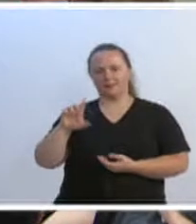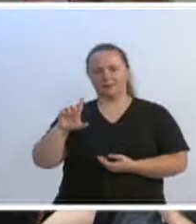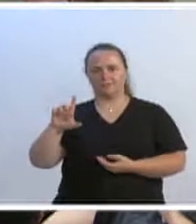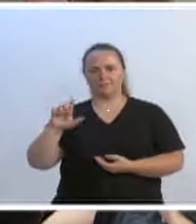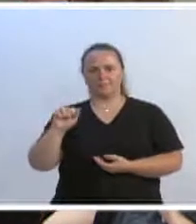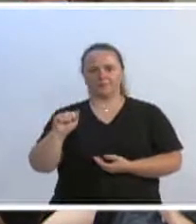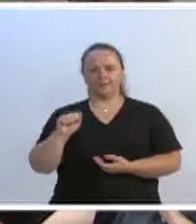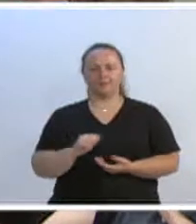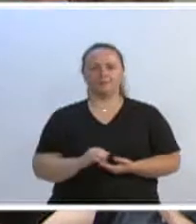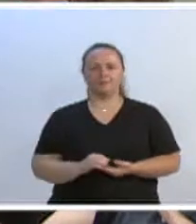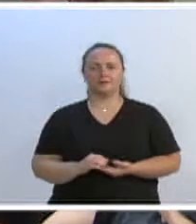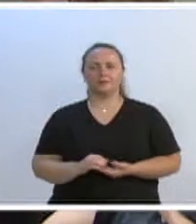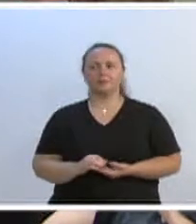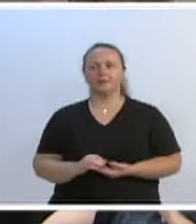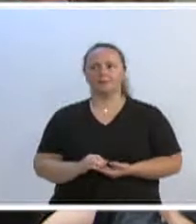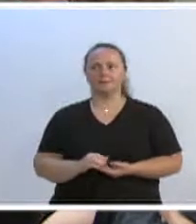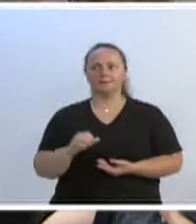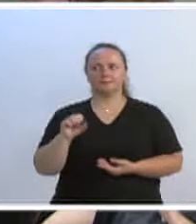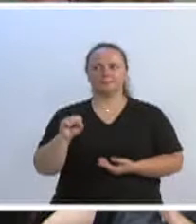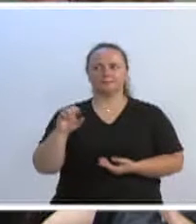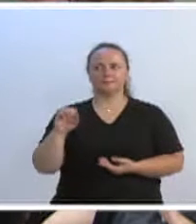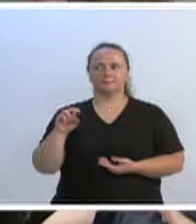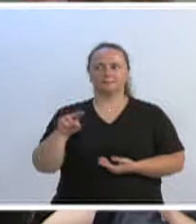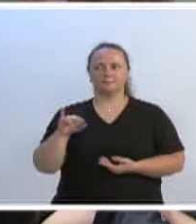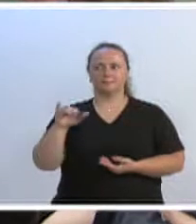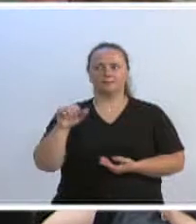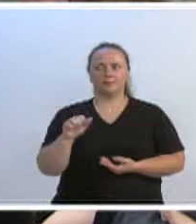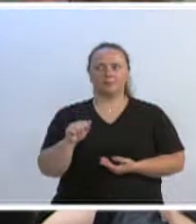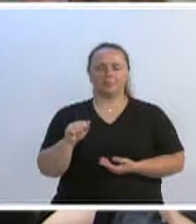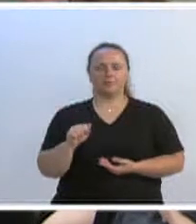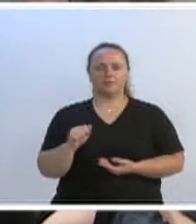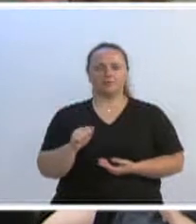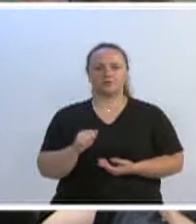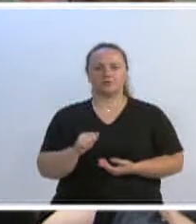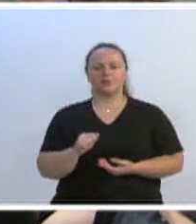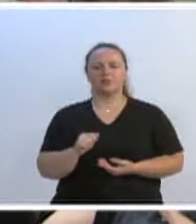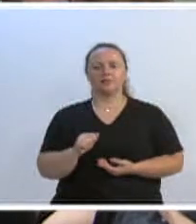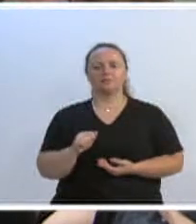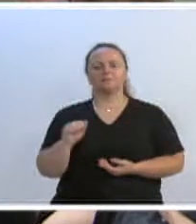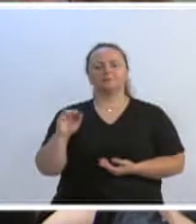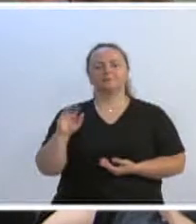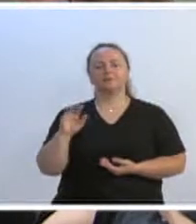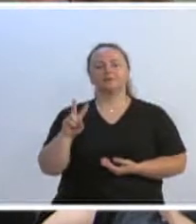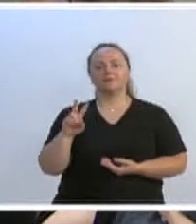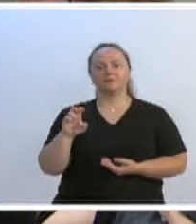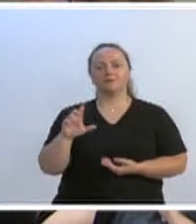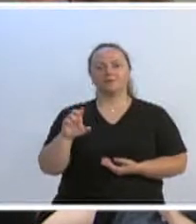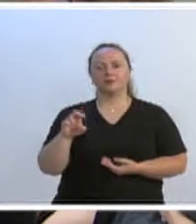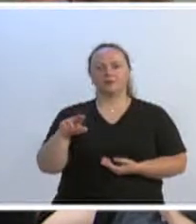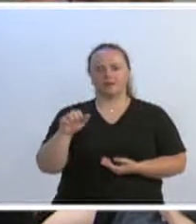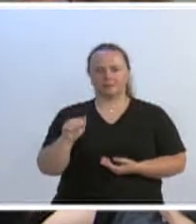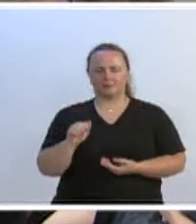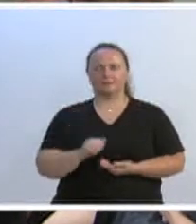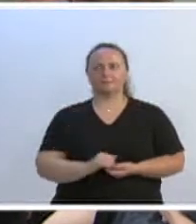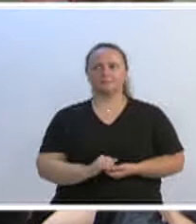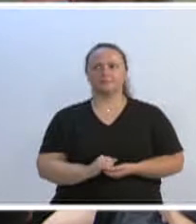Schmidt, Arno José Schmidt Júnior, Marcos Schroeder, Maria Terezinha